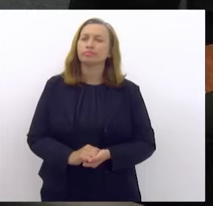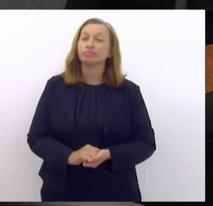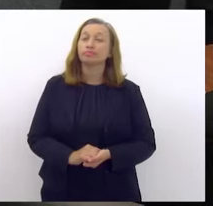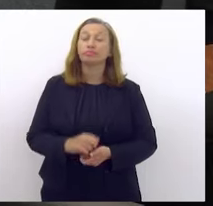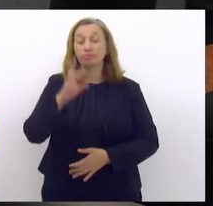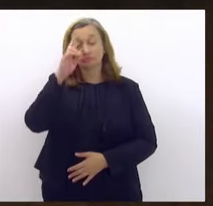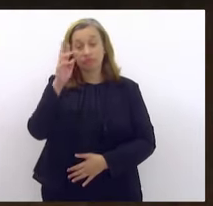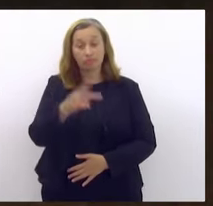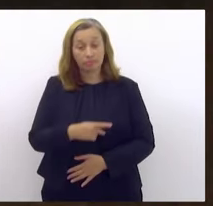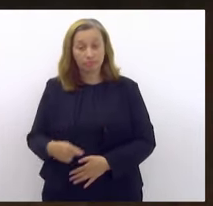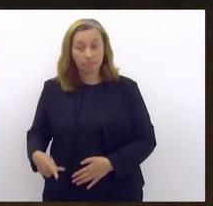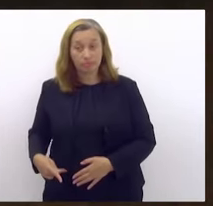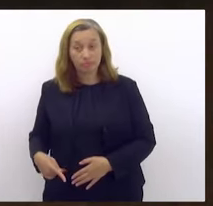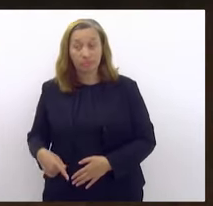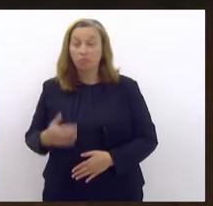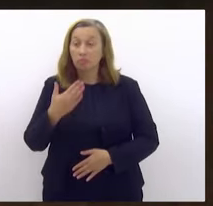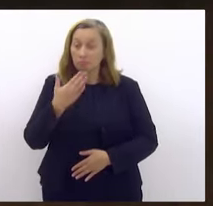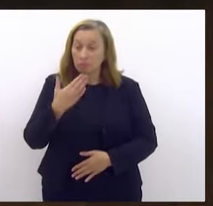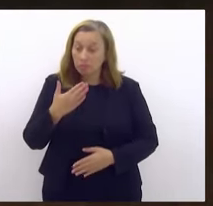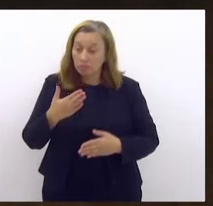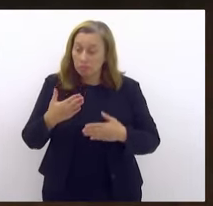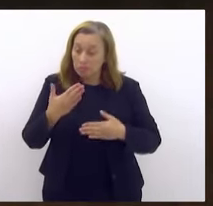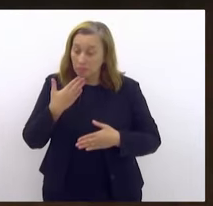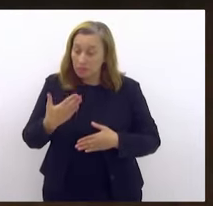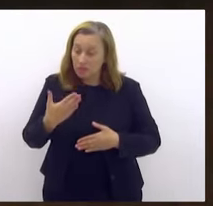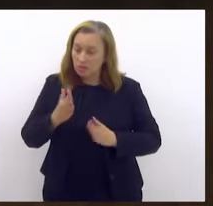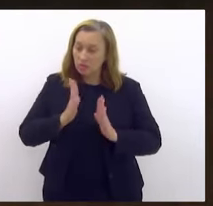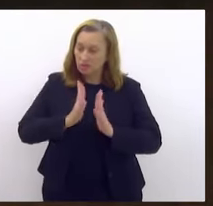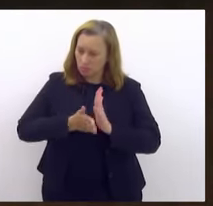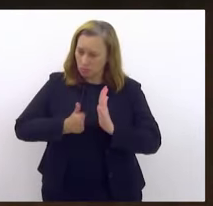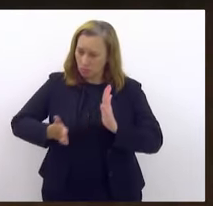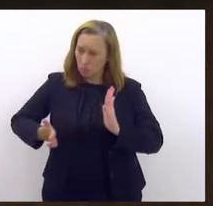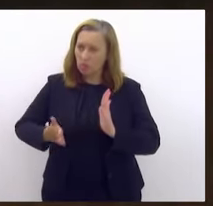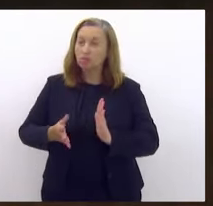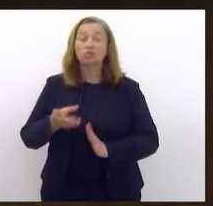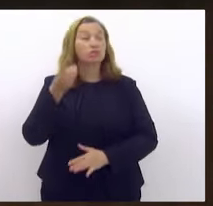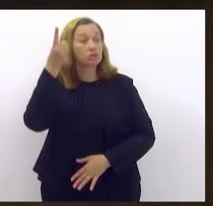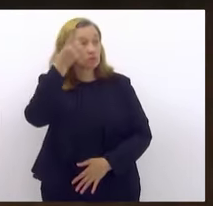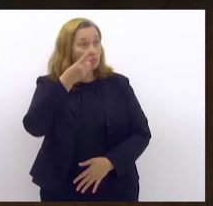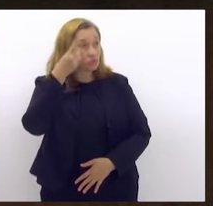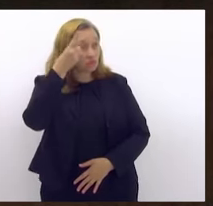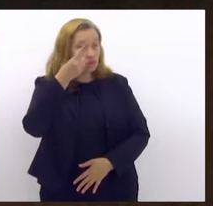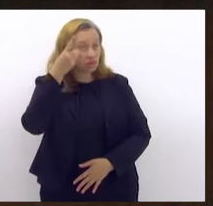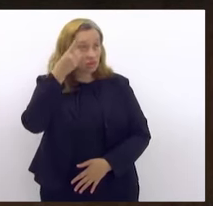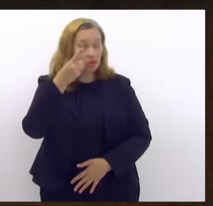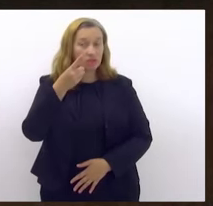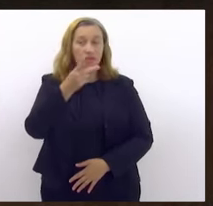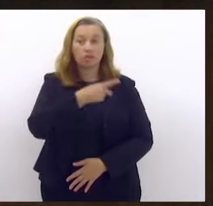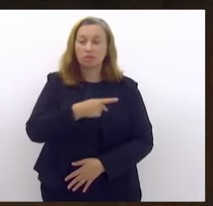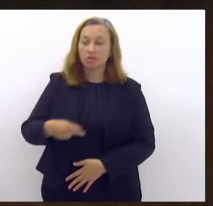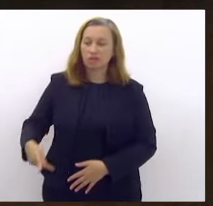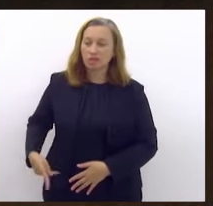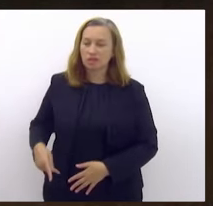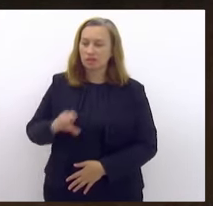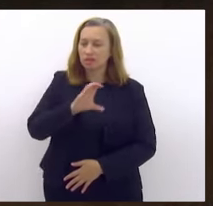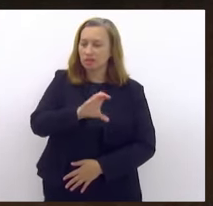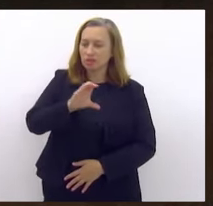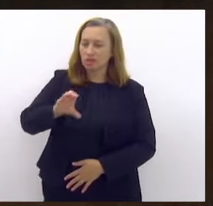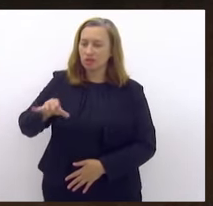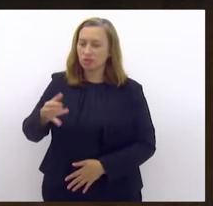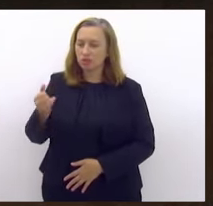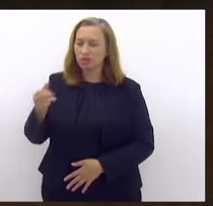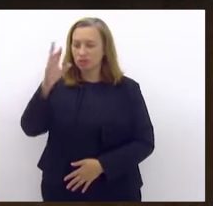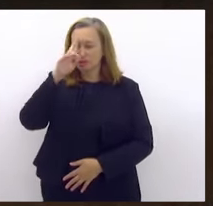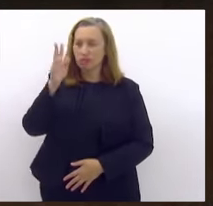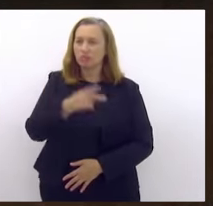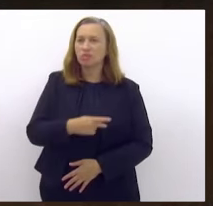Senhor presidente, me permite uma questão de ordem. Questão de ordem para o nosso nobre deputado, presidente da CCJ. Senhor